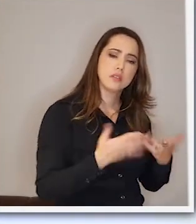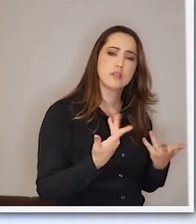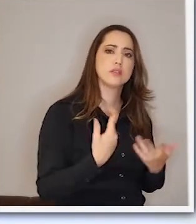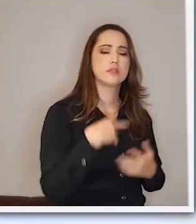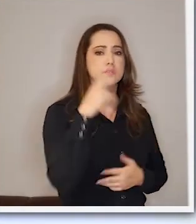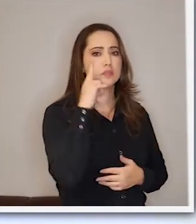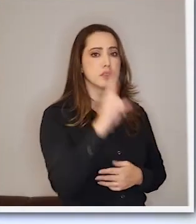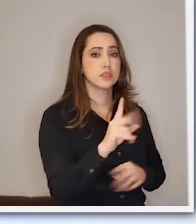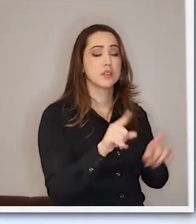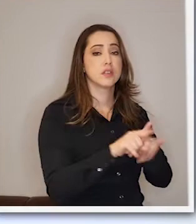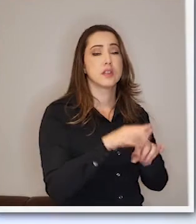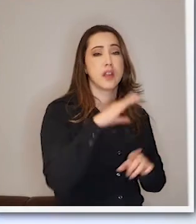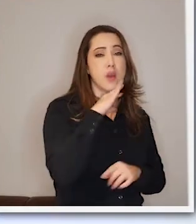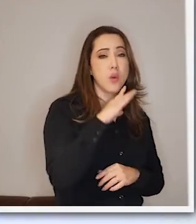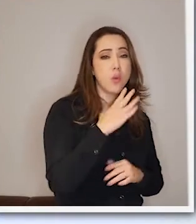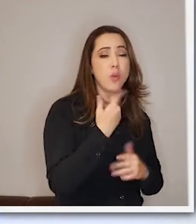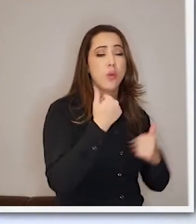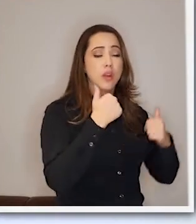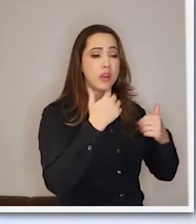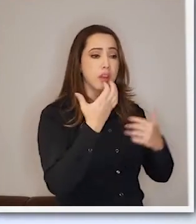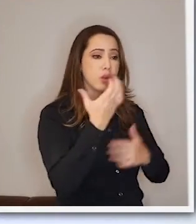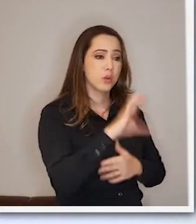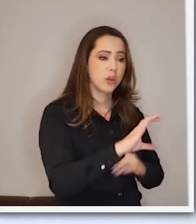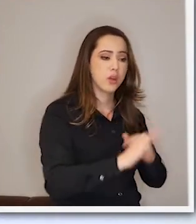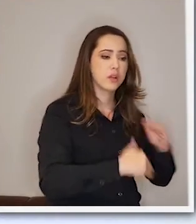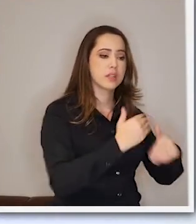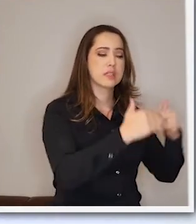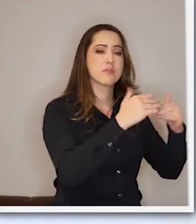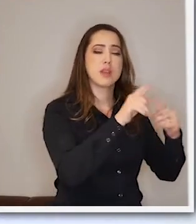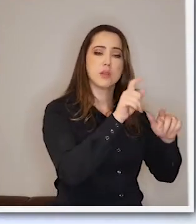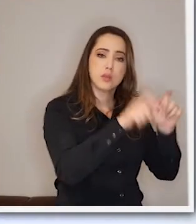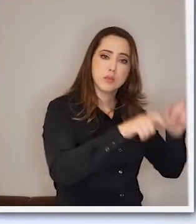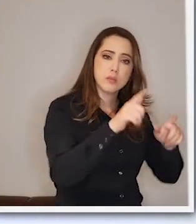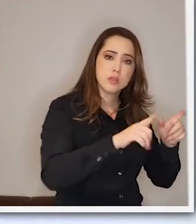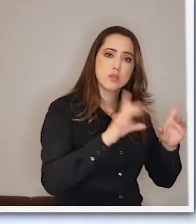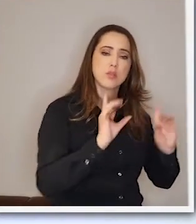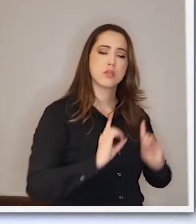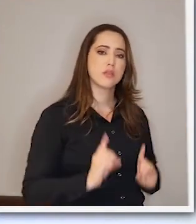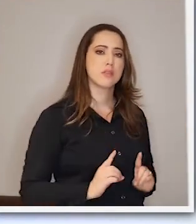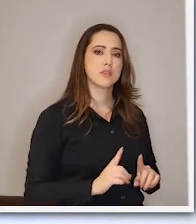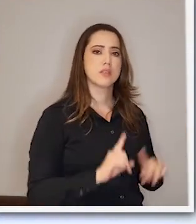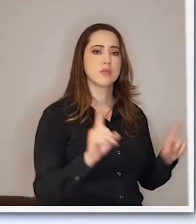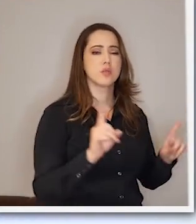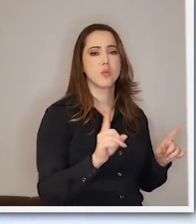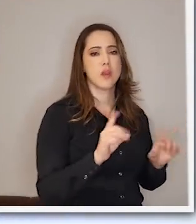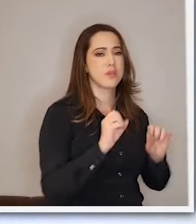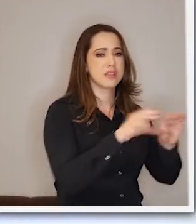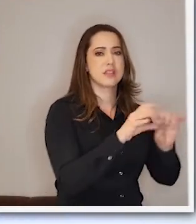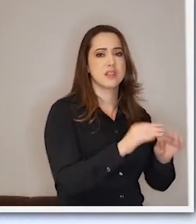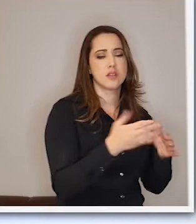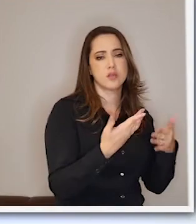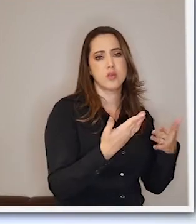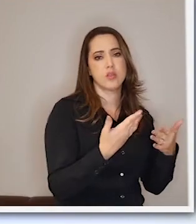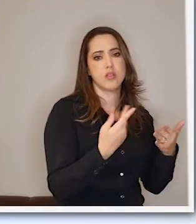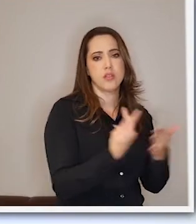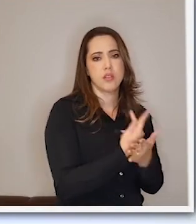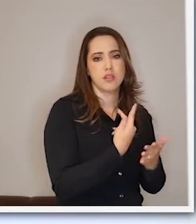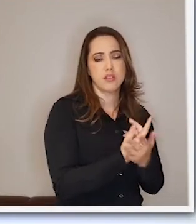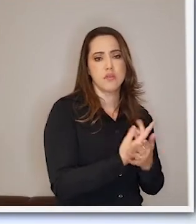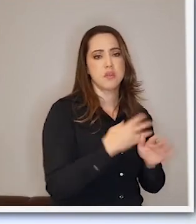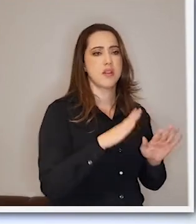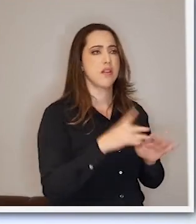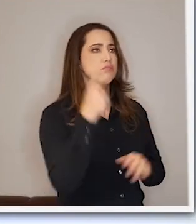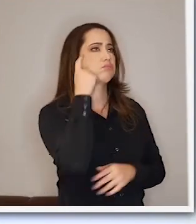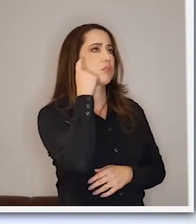a socialização, que atrapalha e prejudica o crescimento profissional, educacional de uma pessoa com deficiência. Não